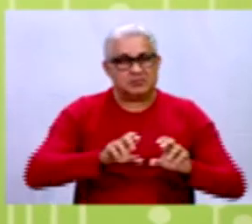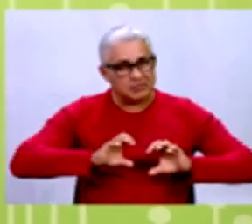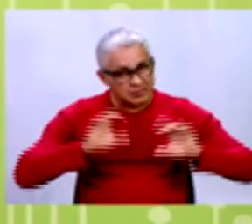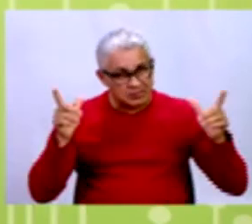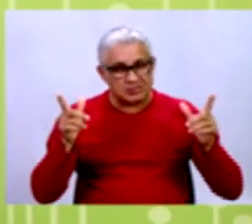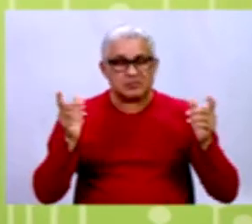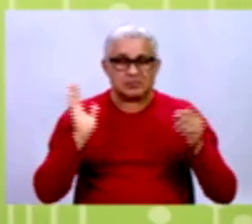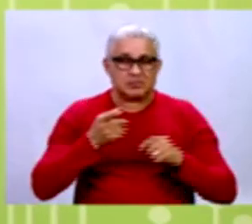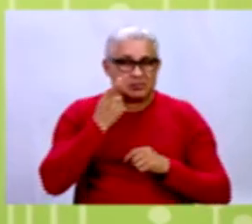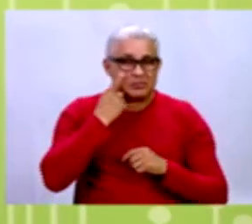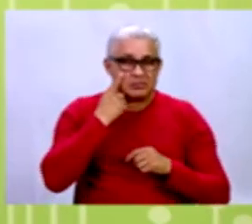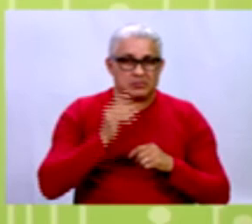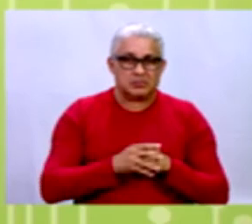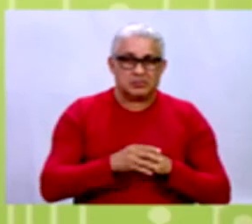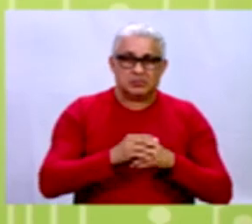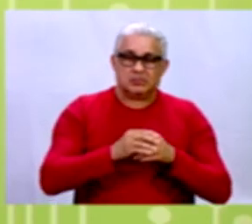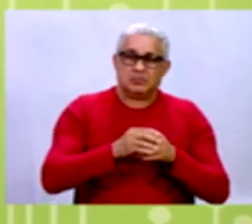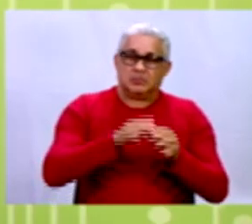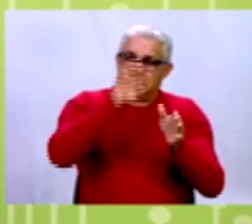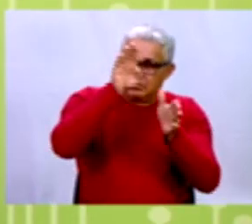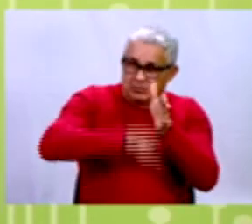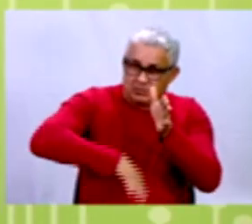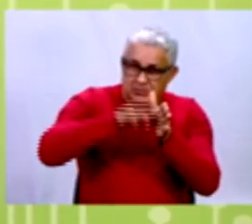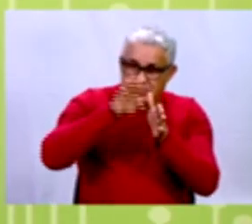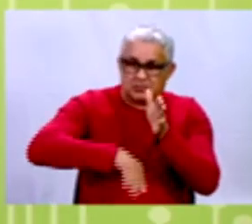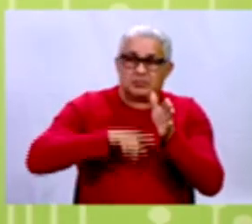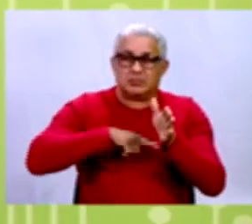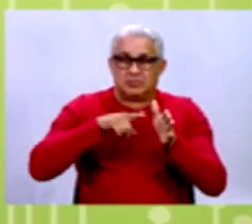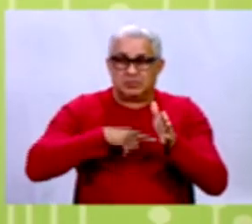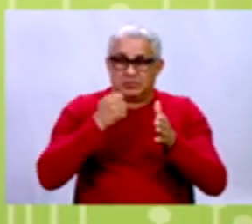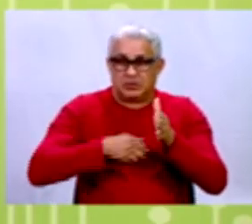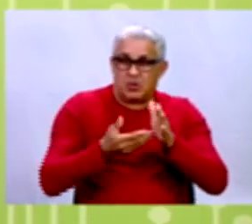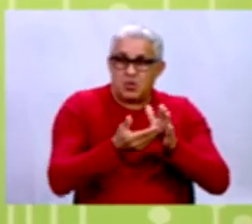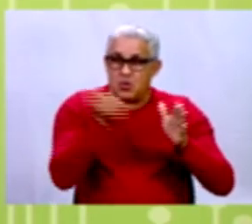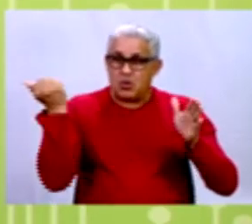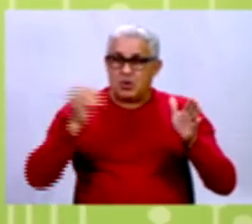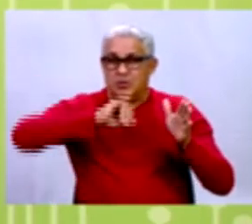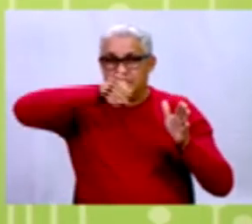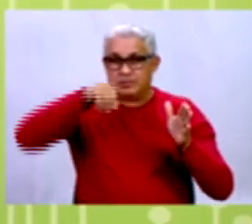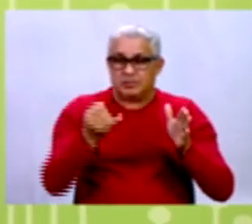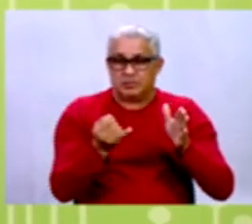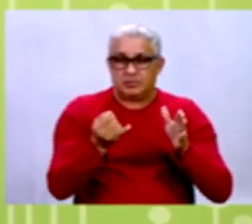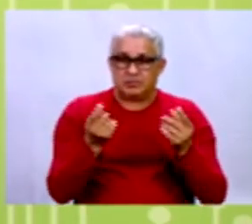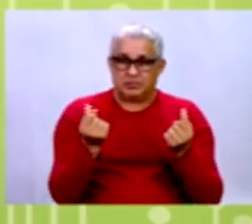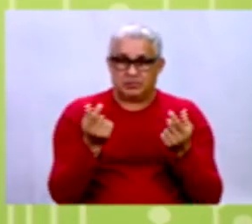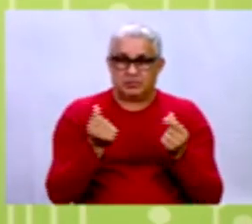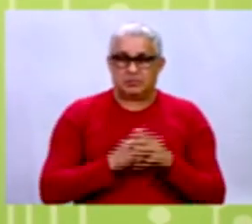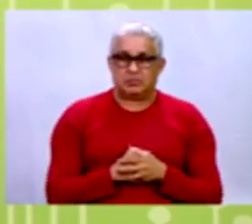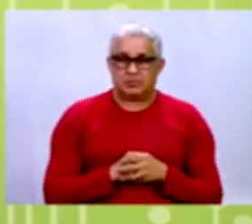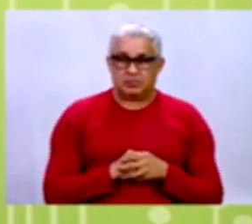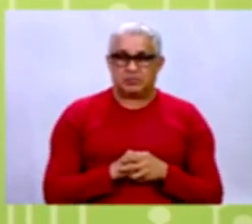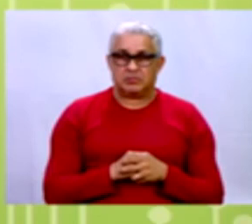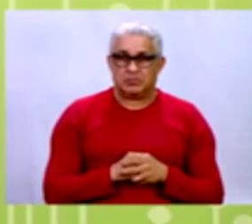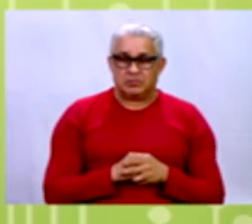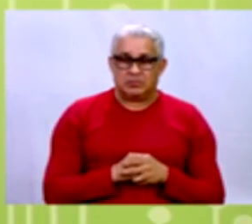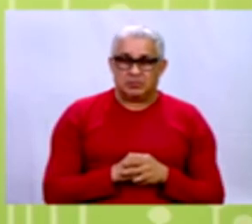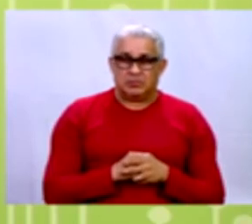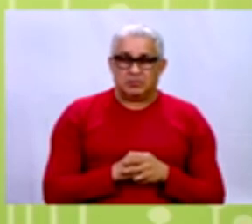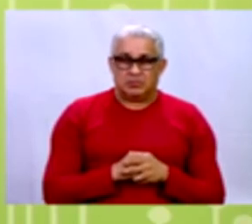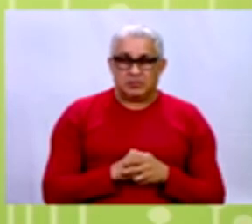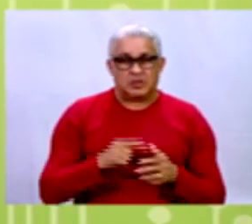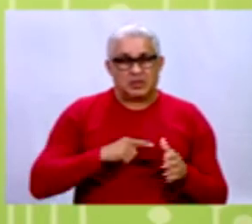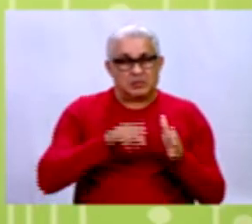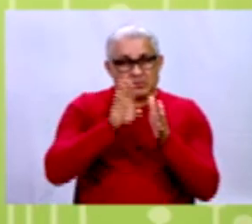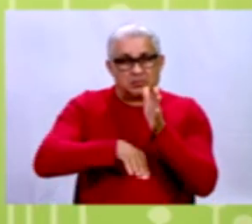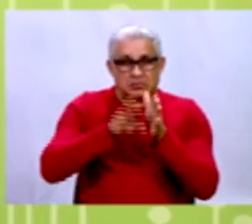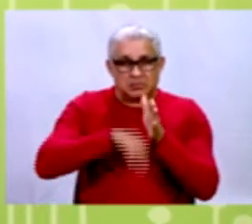como nós já vimos em descontos, né? A gente teria que retirar os juros desse valor aqui e ter um desconto em